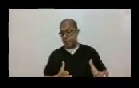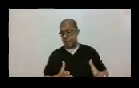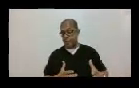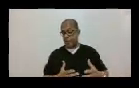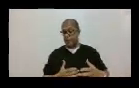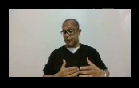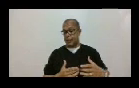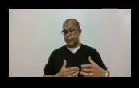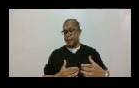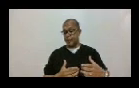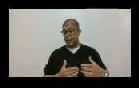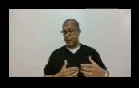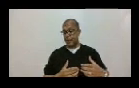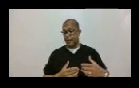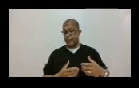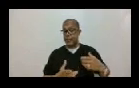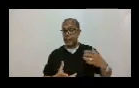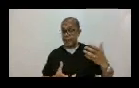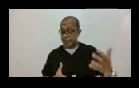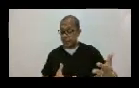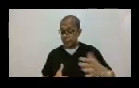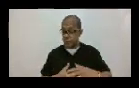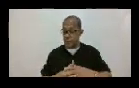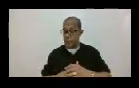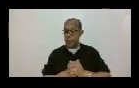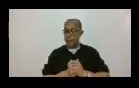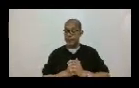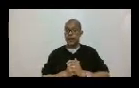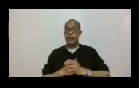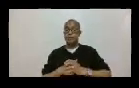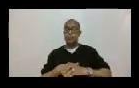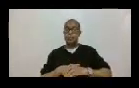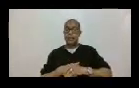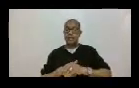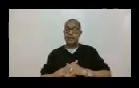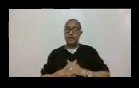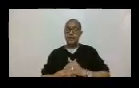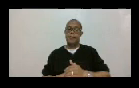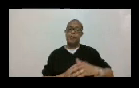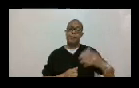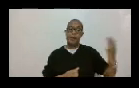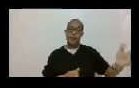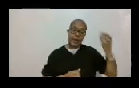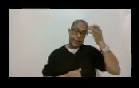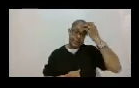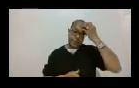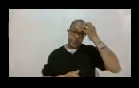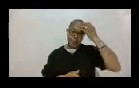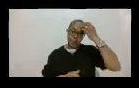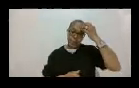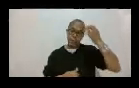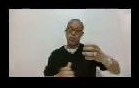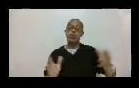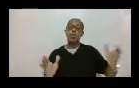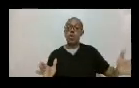não quero desvantagens por exemplo nós temos um problema de segregação social as pessoas mais simples bom para